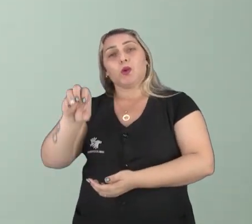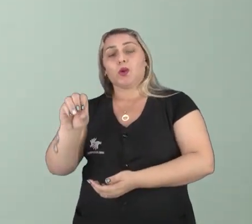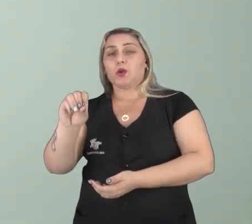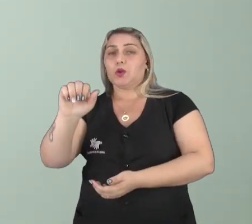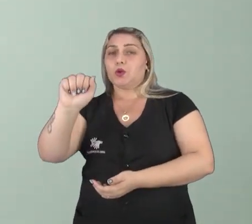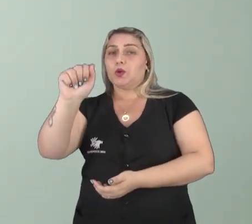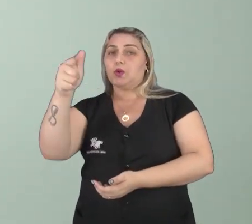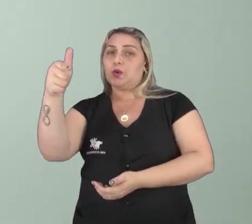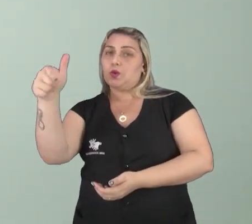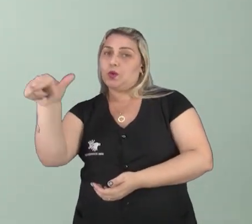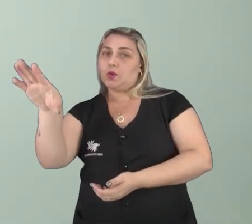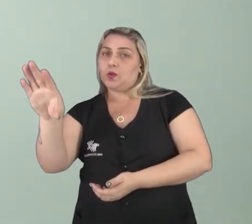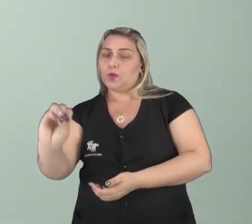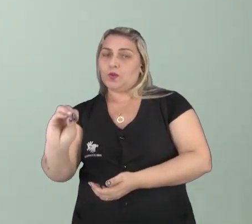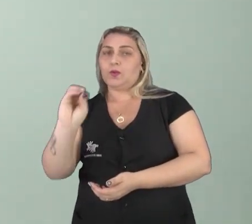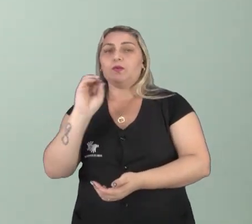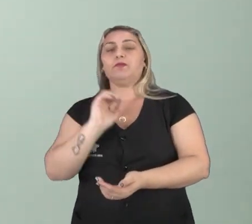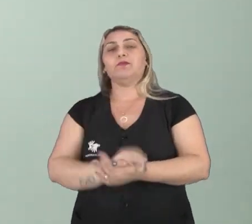João